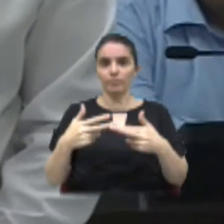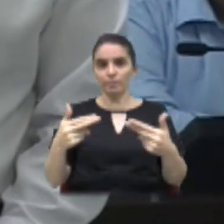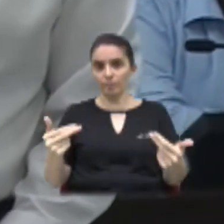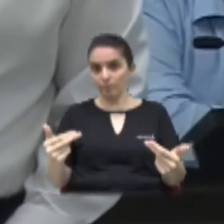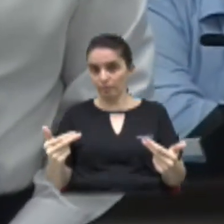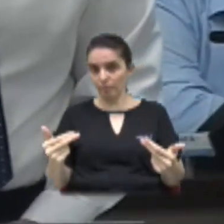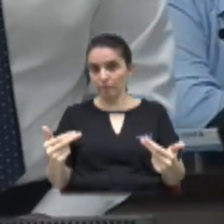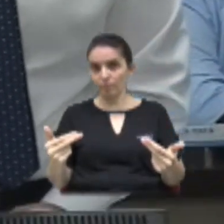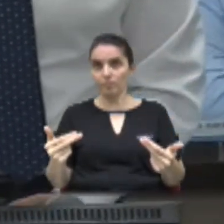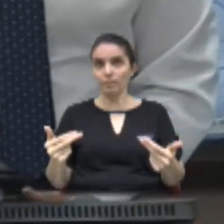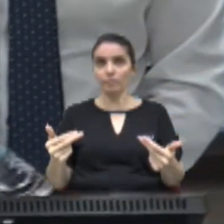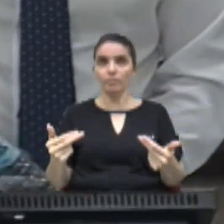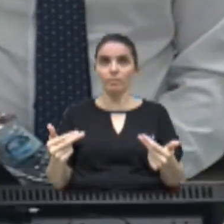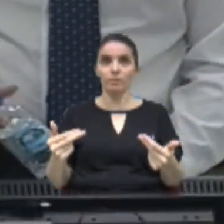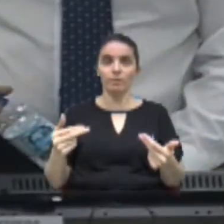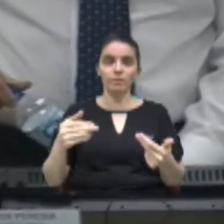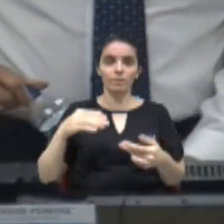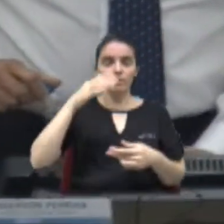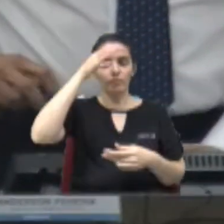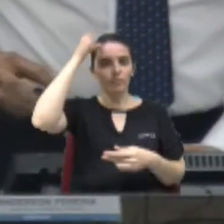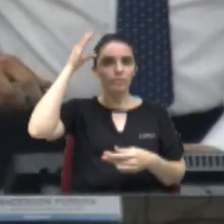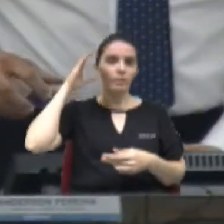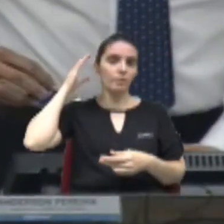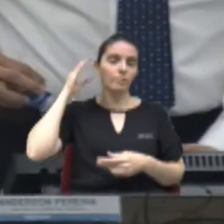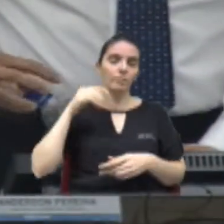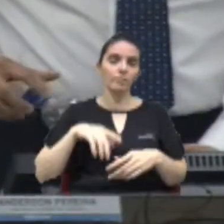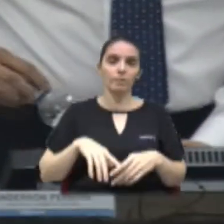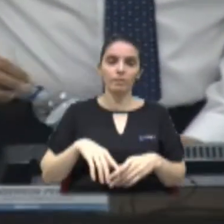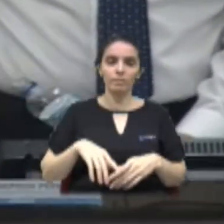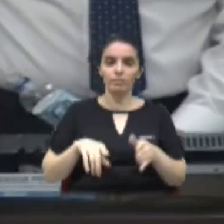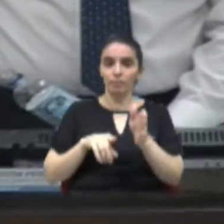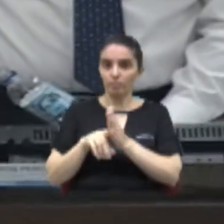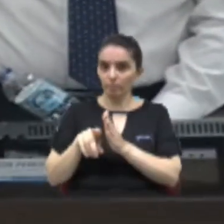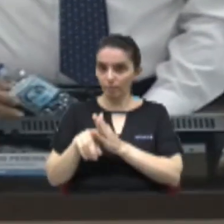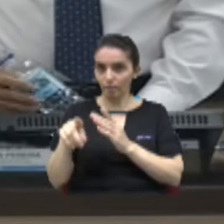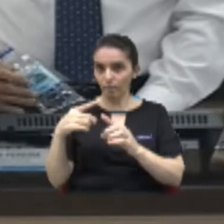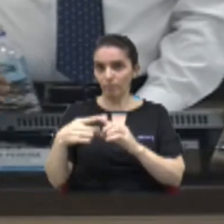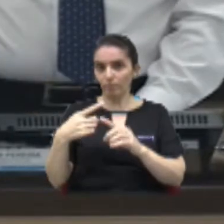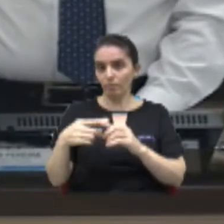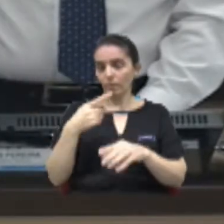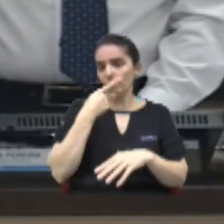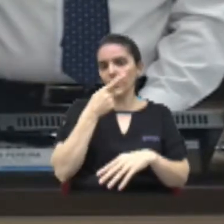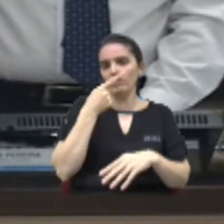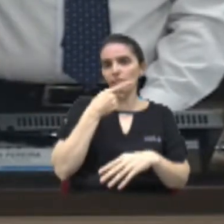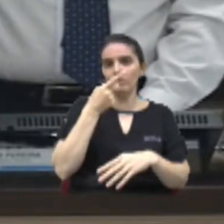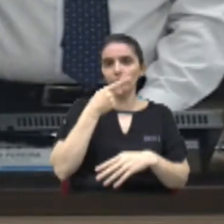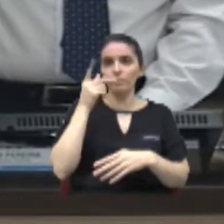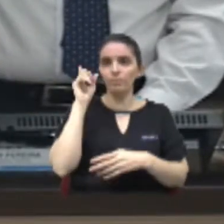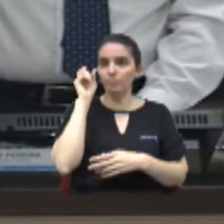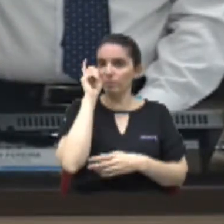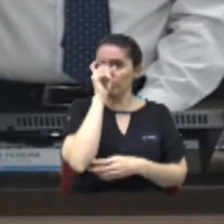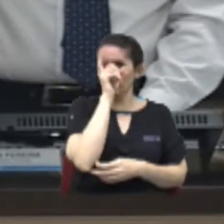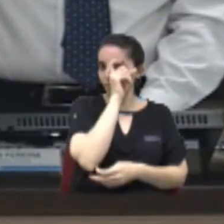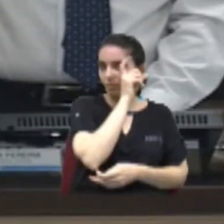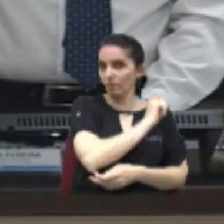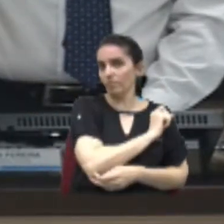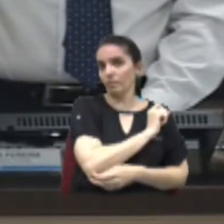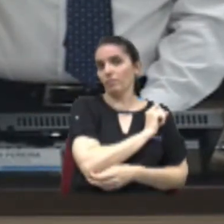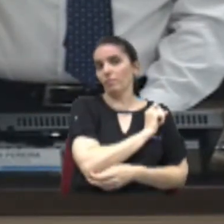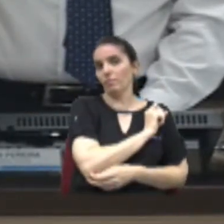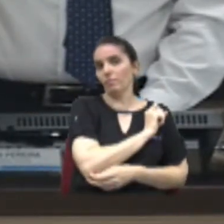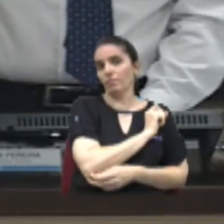porque, presidente, a legislação federal, especialmente aquela que trata dos